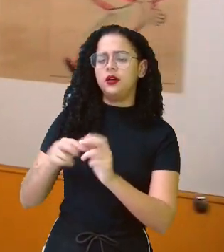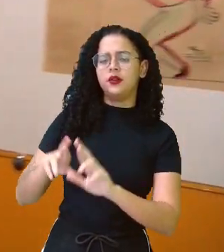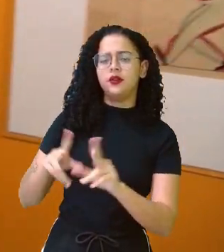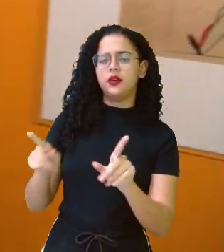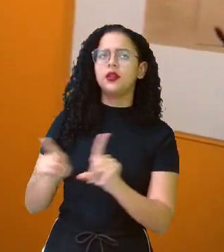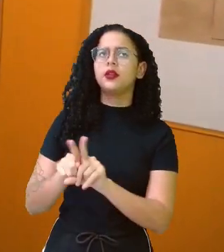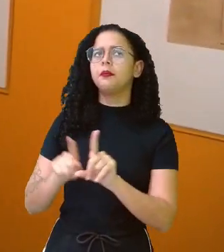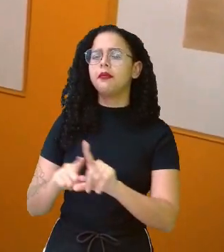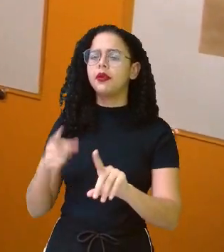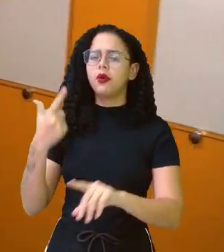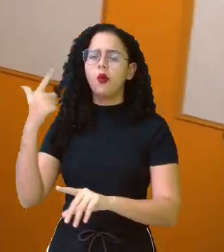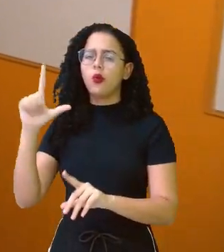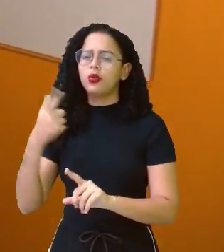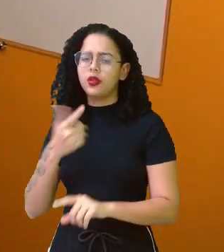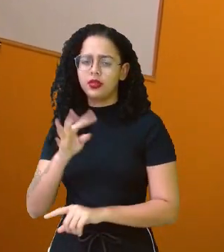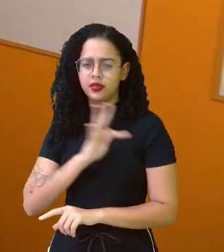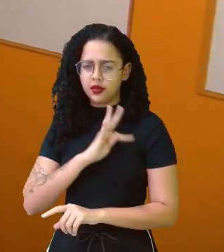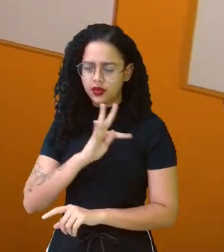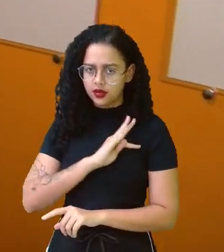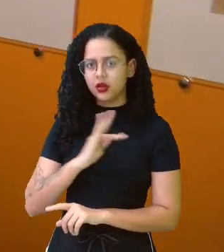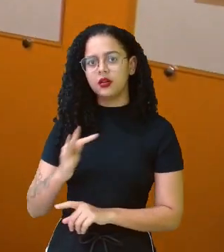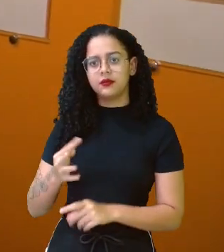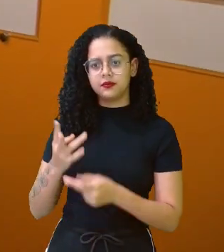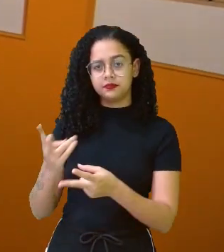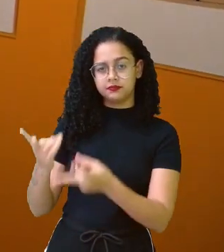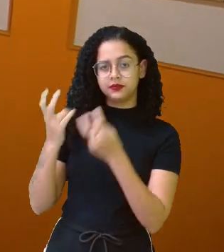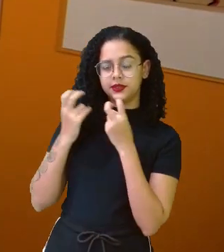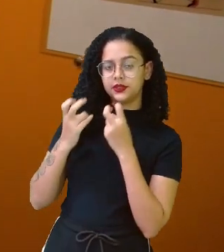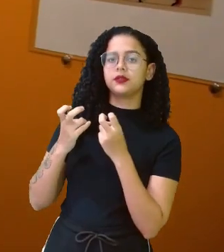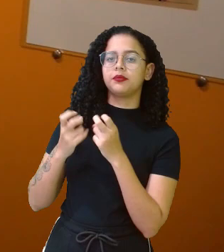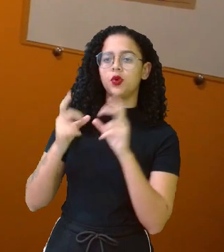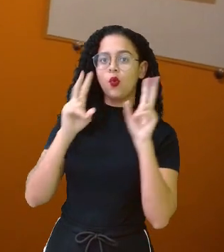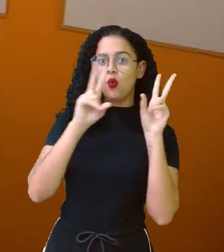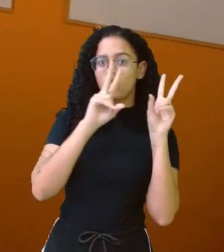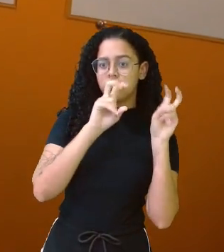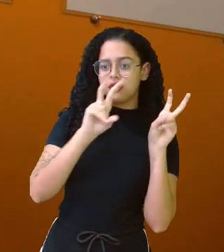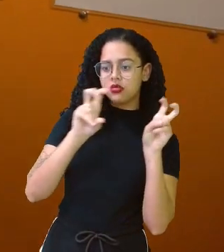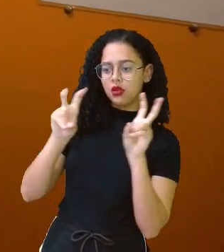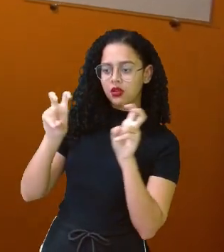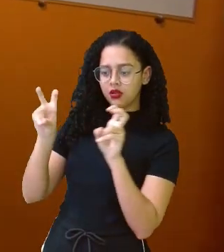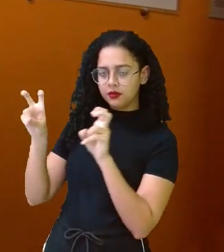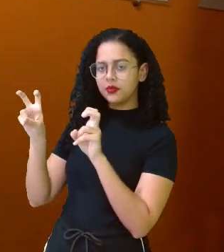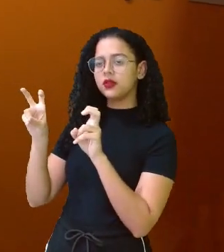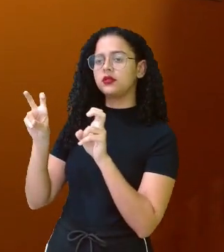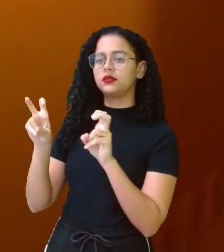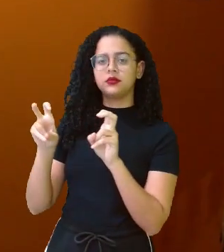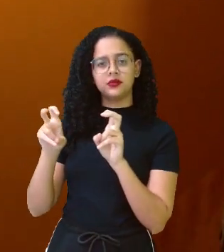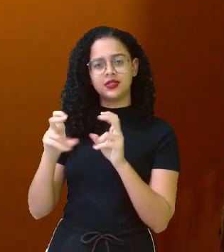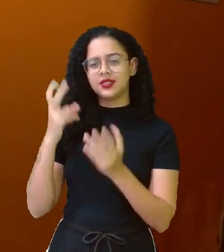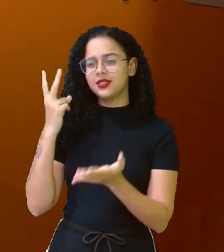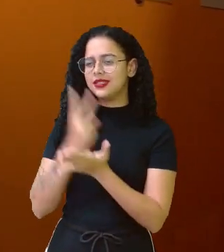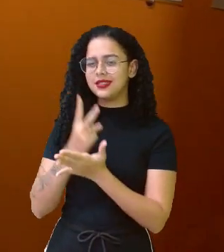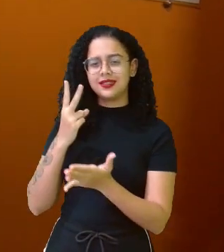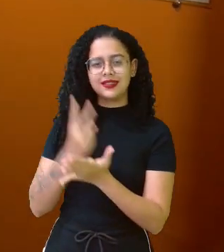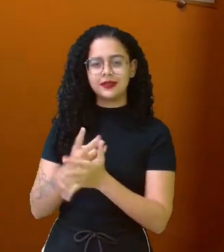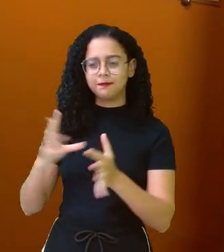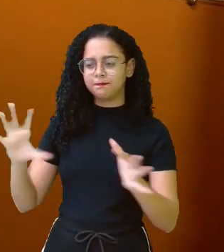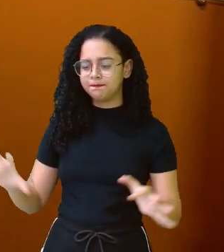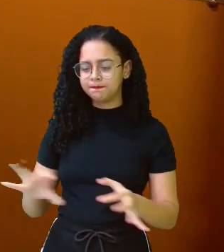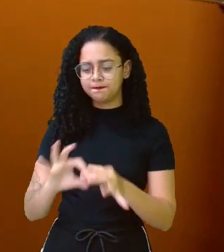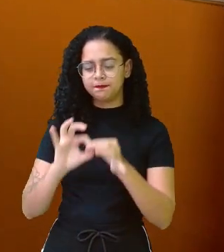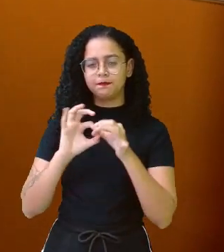técnica diferente, a gente percebe que as temáticas, elas tendem a ser temáticas sempre ligadas a questões